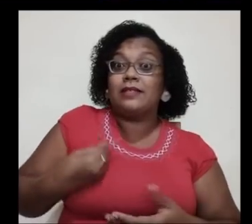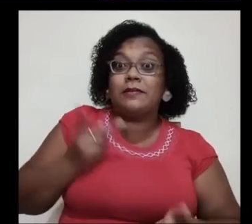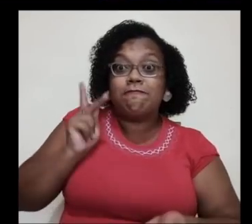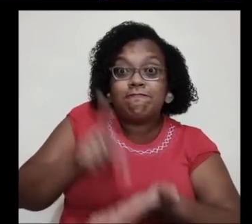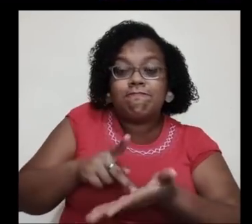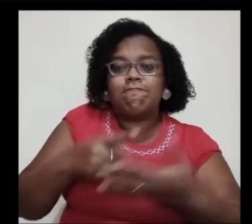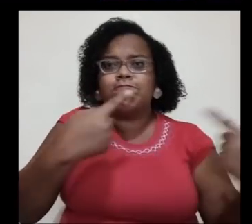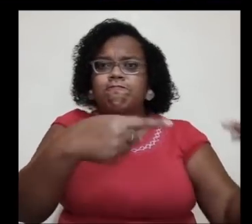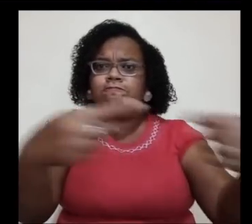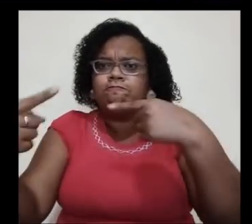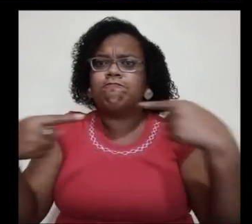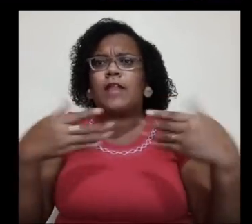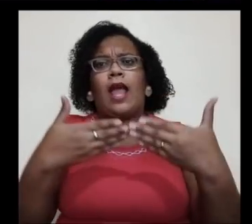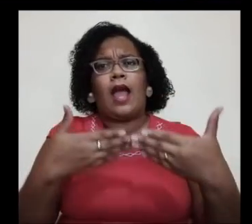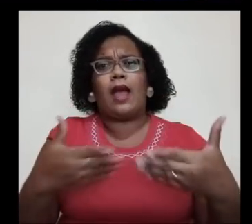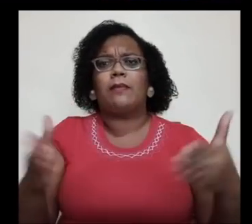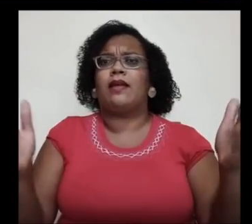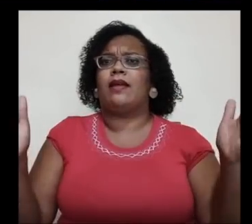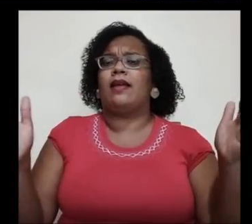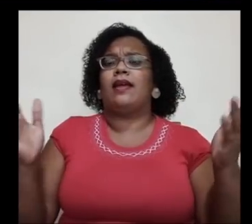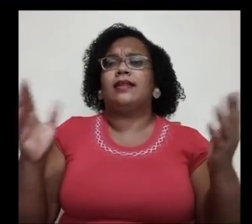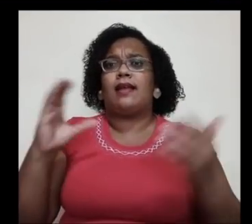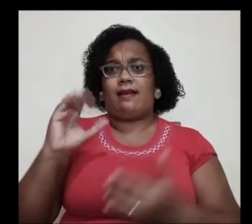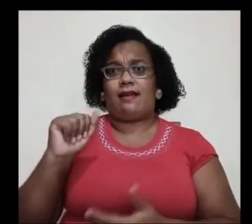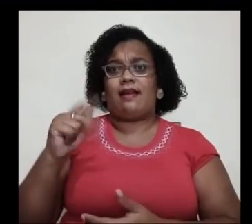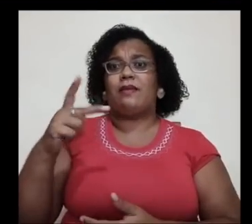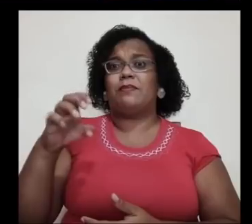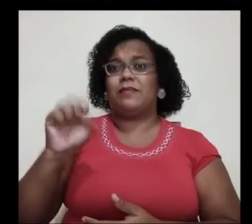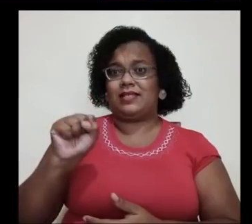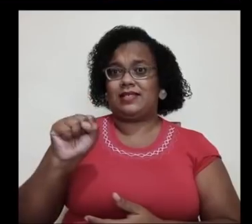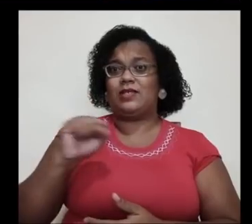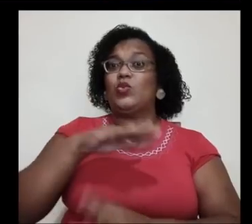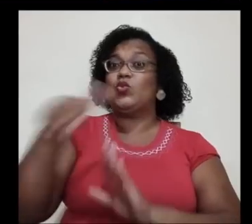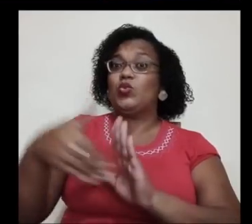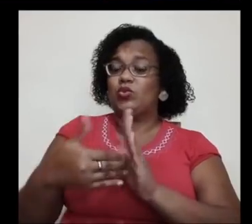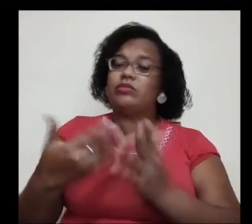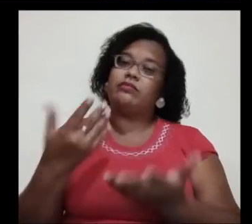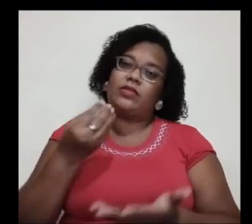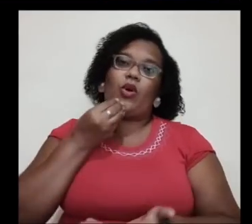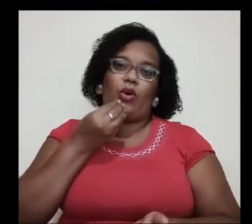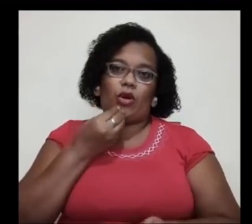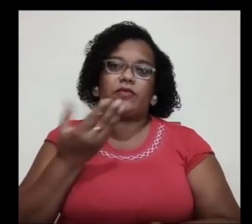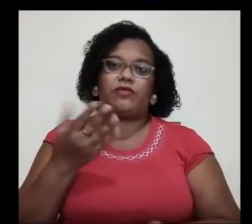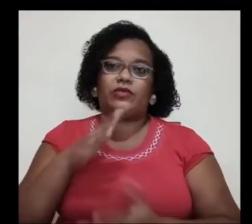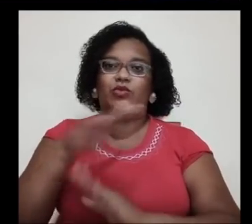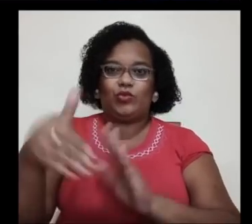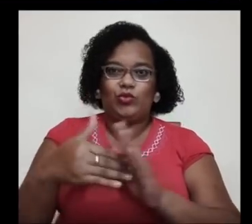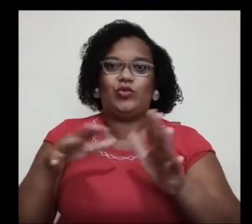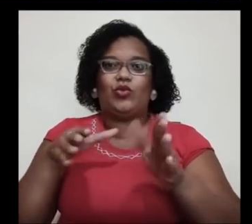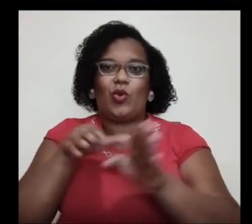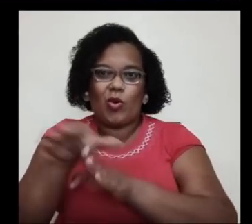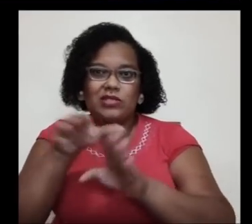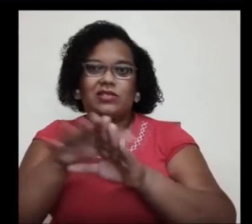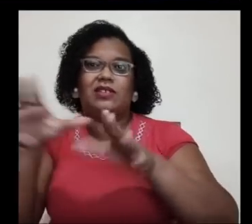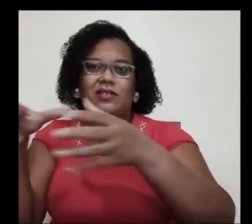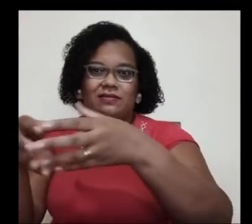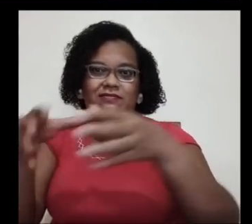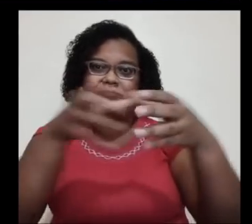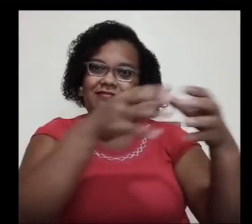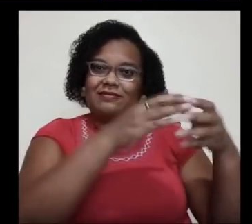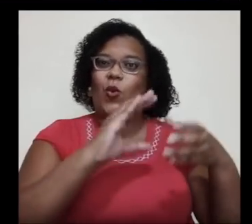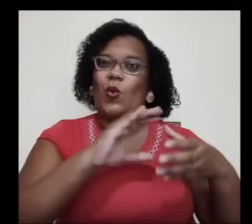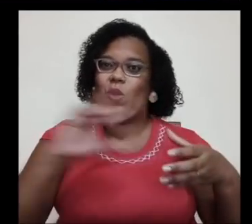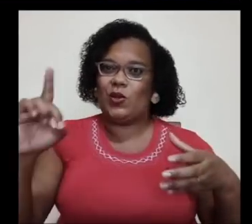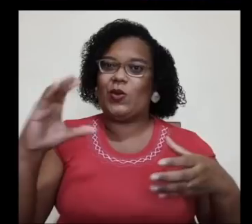efetiva, uma discussão mais aberta com a CAPES, com todo o sistema, e também, obviamente, todos os conselhos e coordenadores